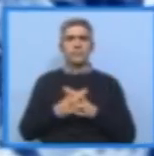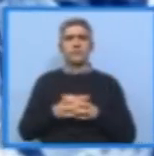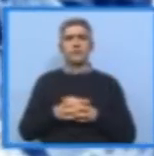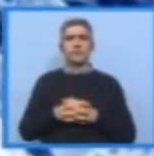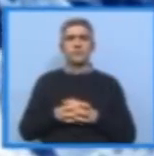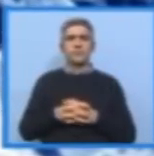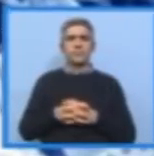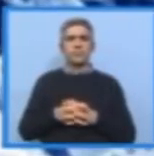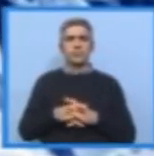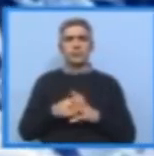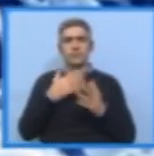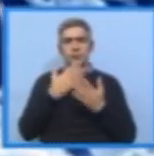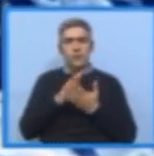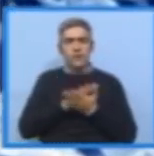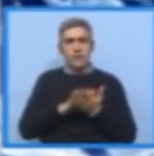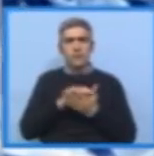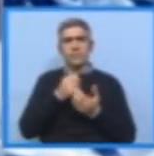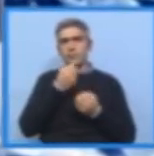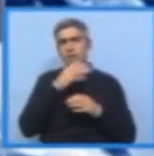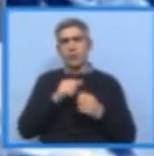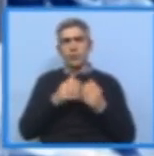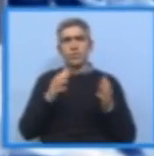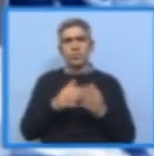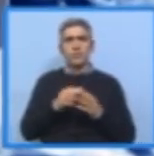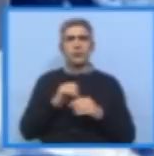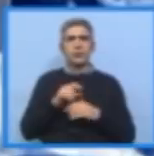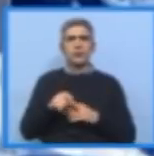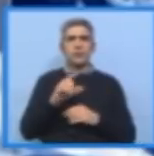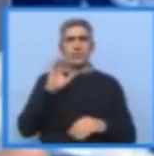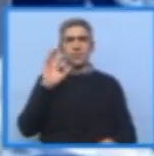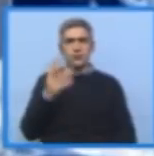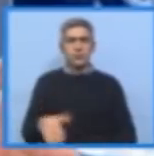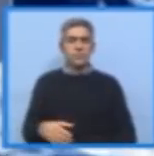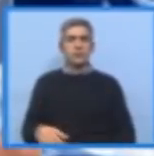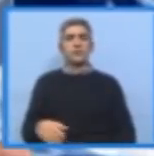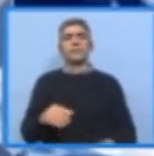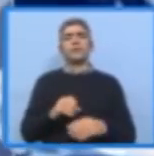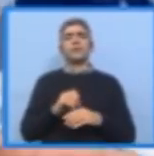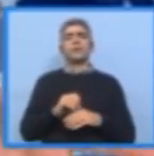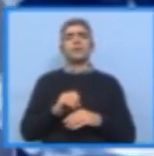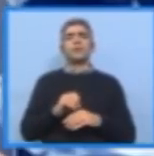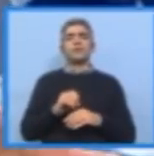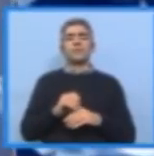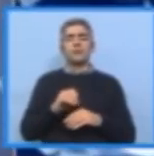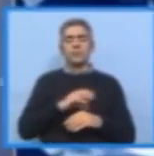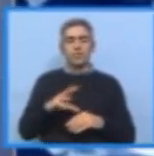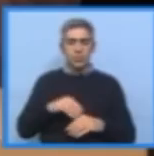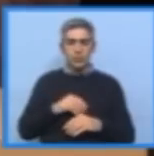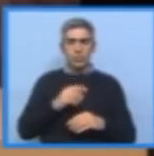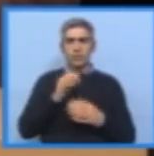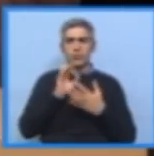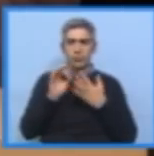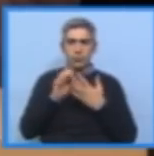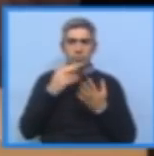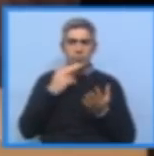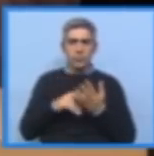a necessitar o básico, a perder tudo. É por isso que isso acontece. Isso tudo acontece pelo mundo concreto